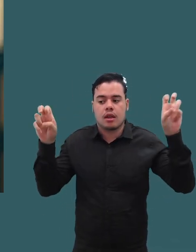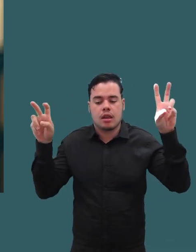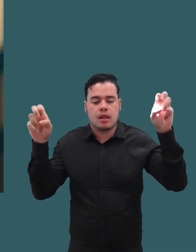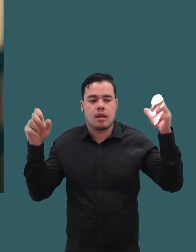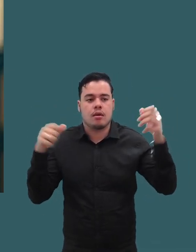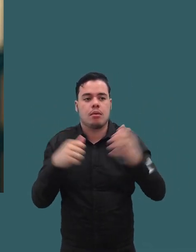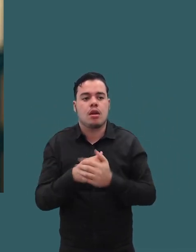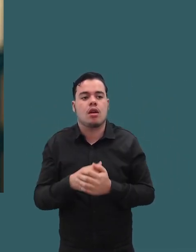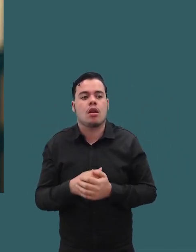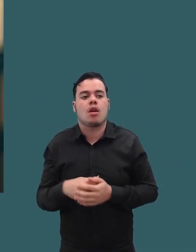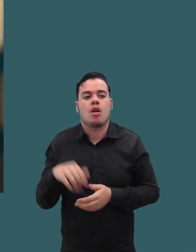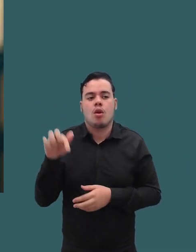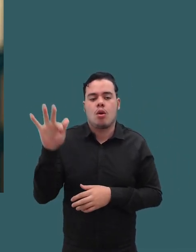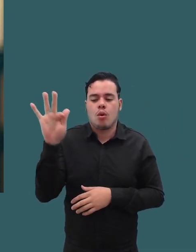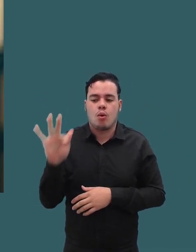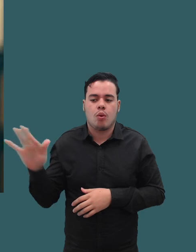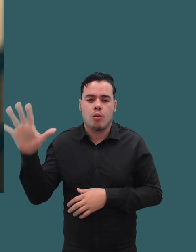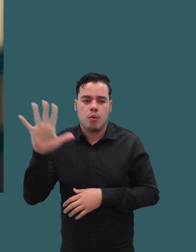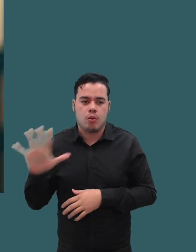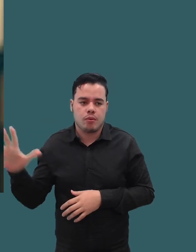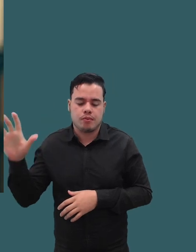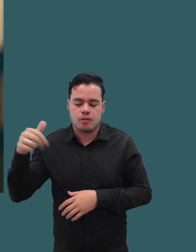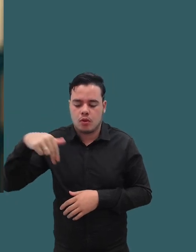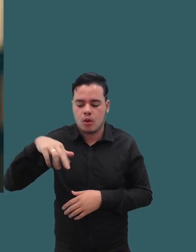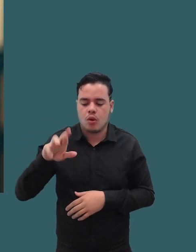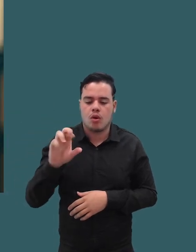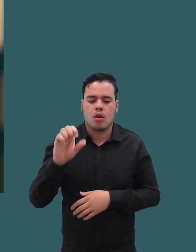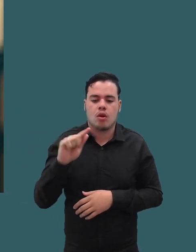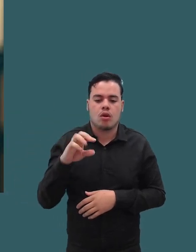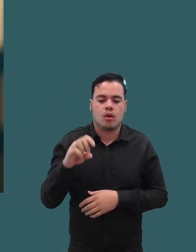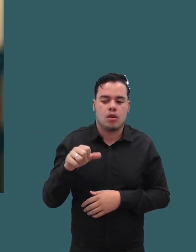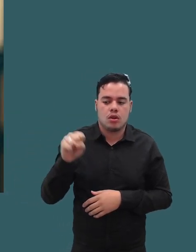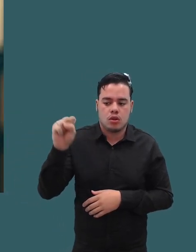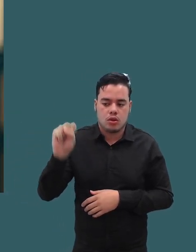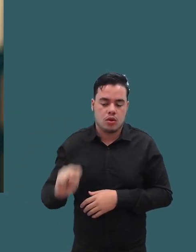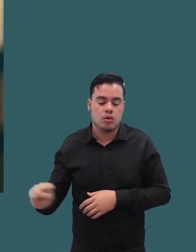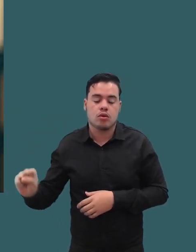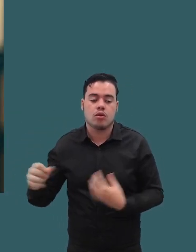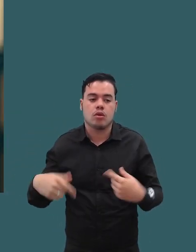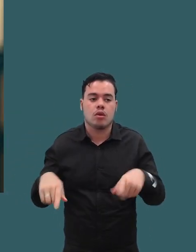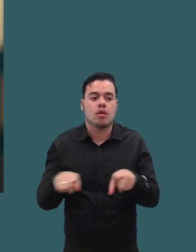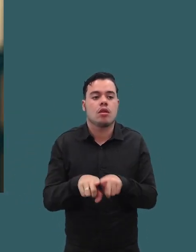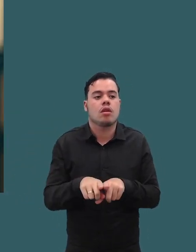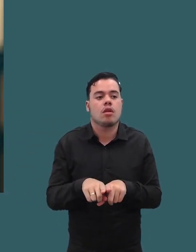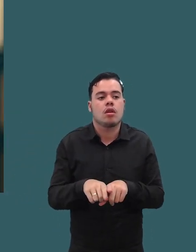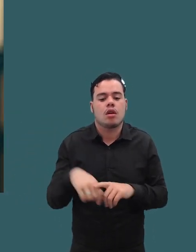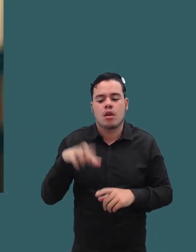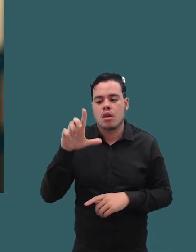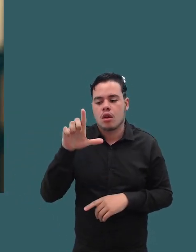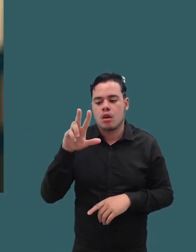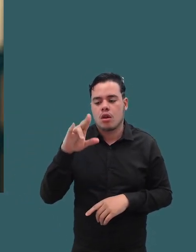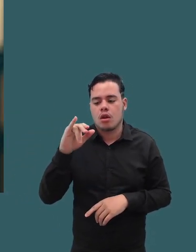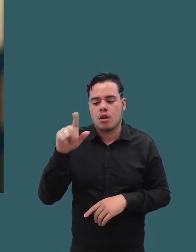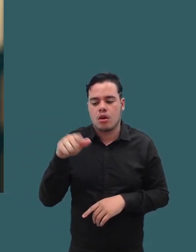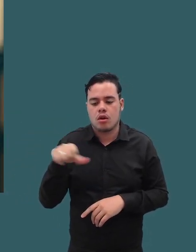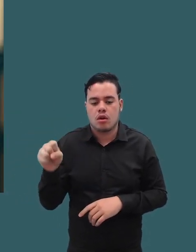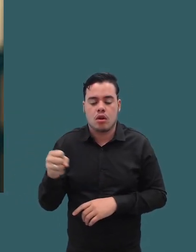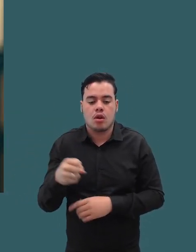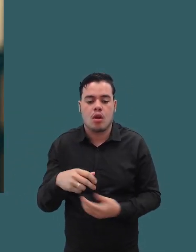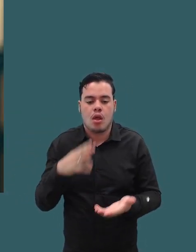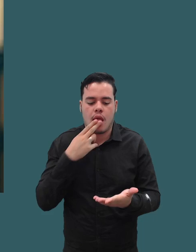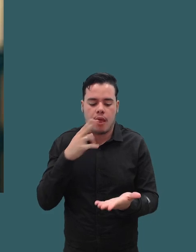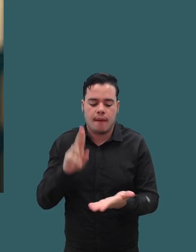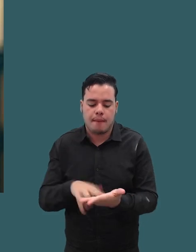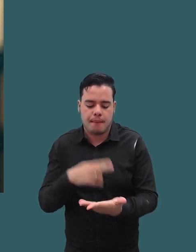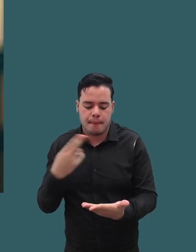da Federal do Rio Grande do Sul, liderada pelas pesquisadoras e jornalistas Ilza Gerardi e Luísa Luz, o Jornal da USP,